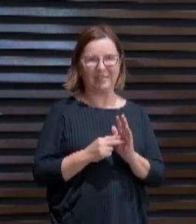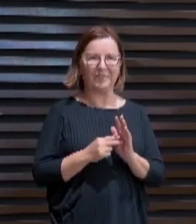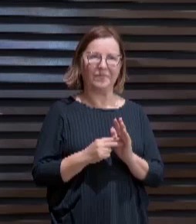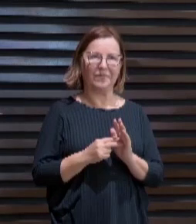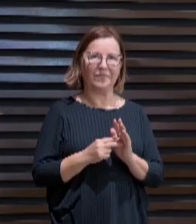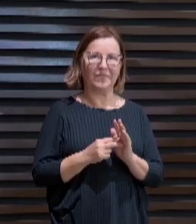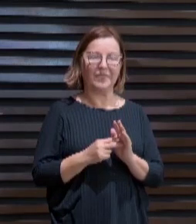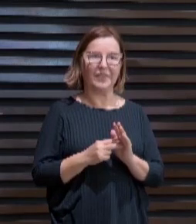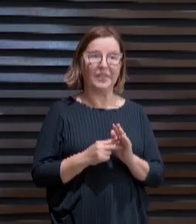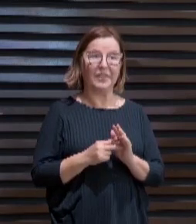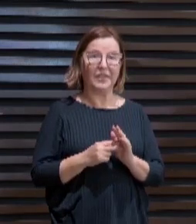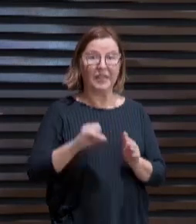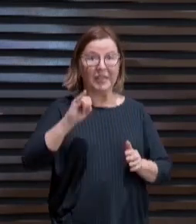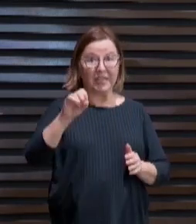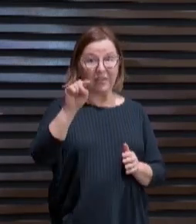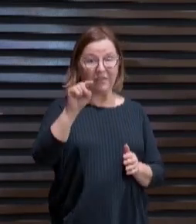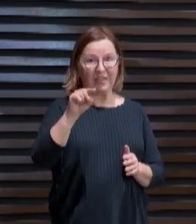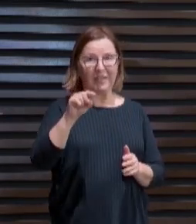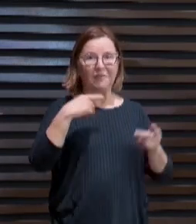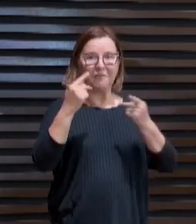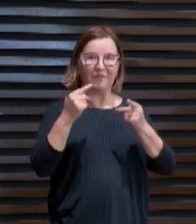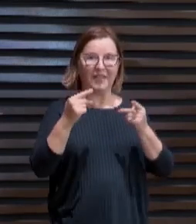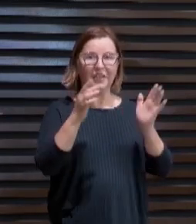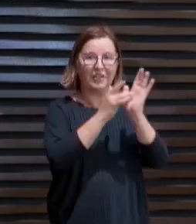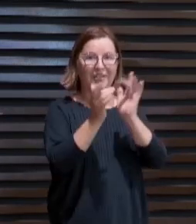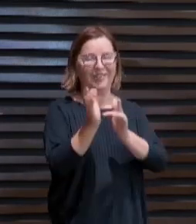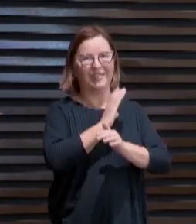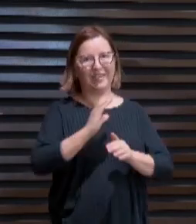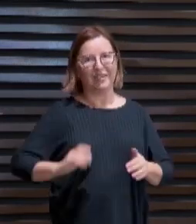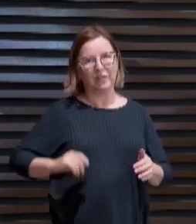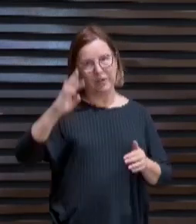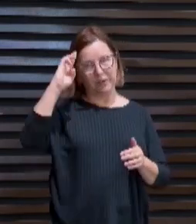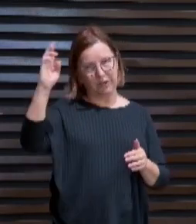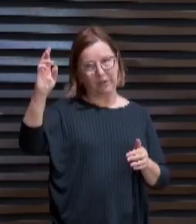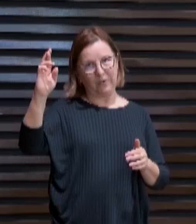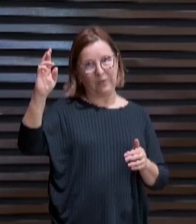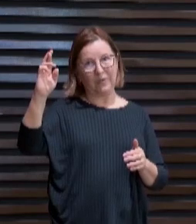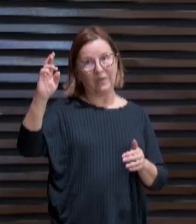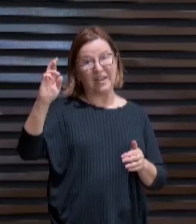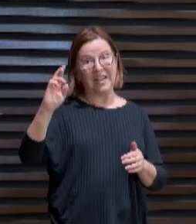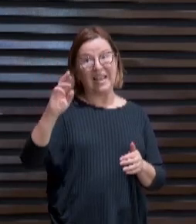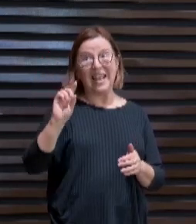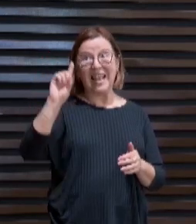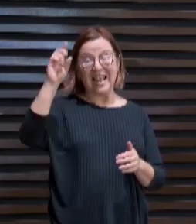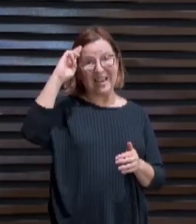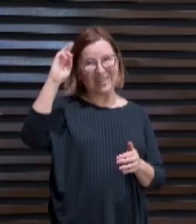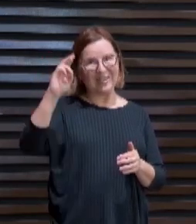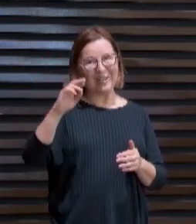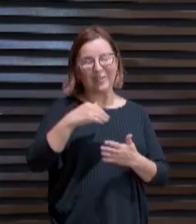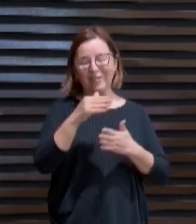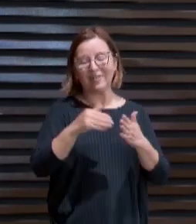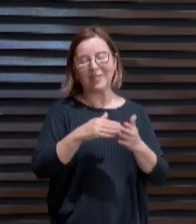que Jesus Cristo é o Senhor, Ele é o Senhor de toda a minha vida, de todas as áreas. E é isso que o inimigo quer que você